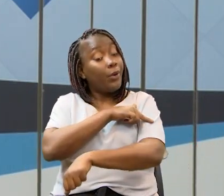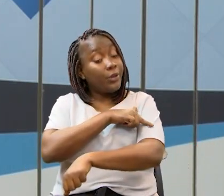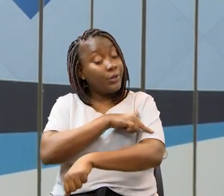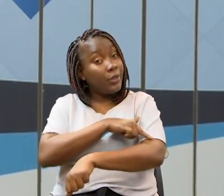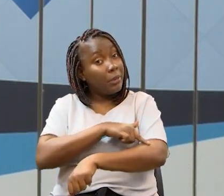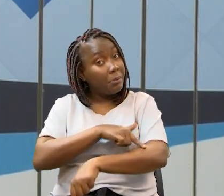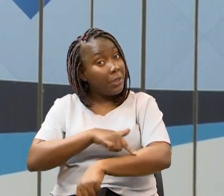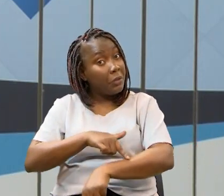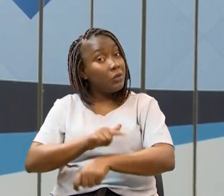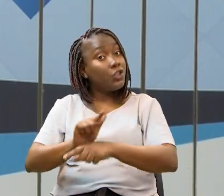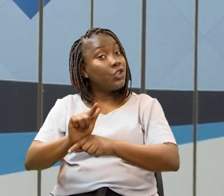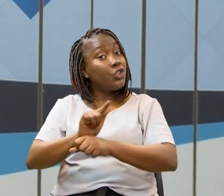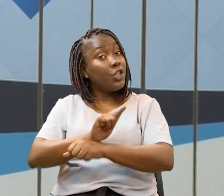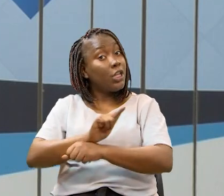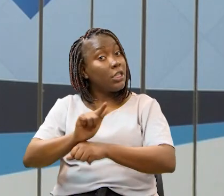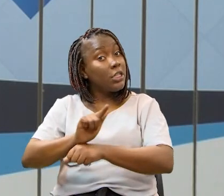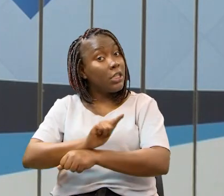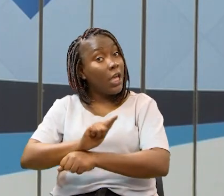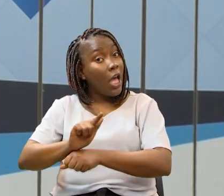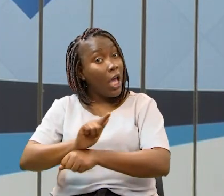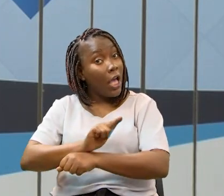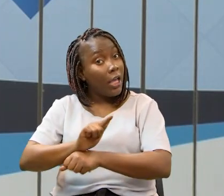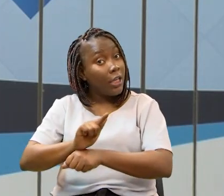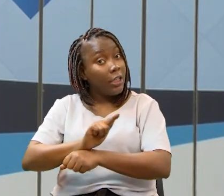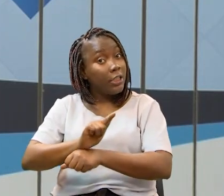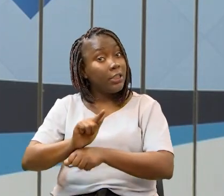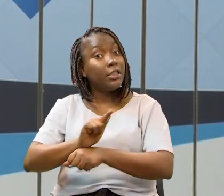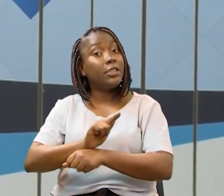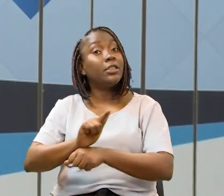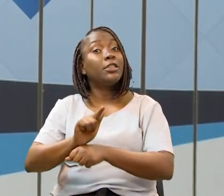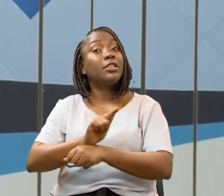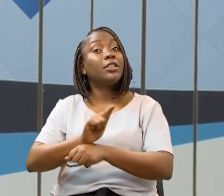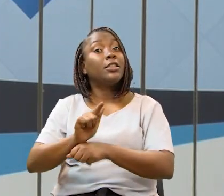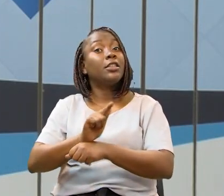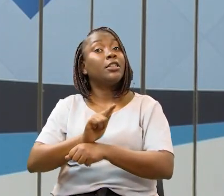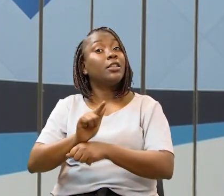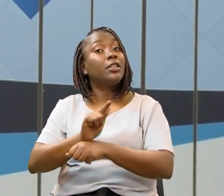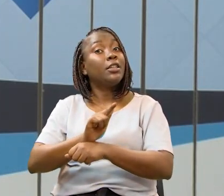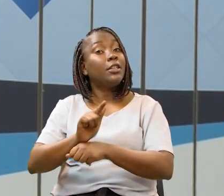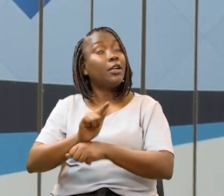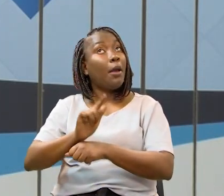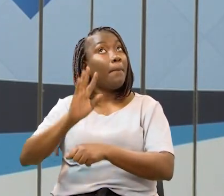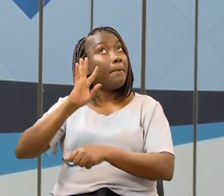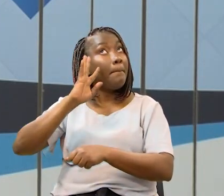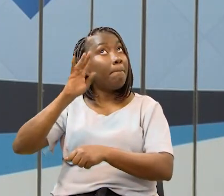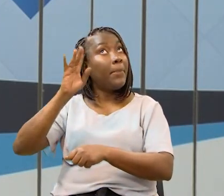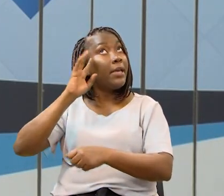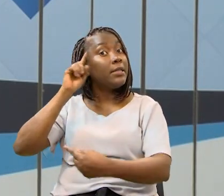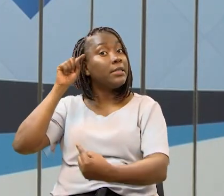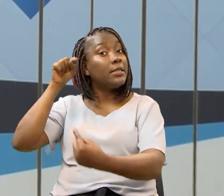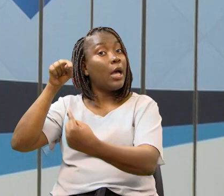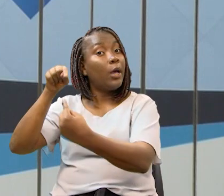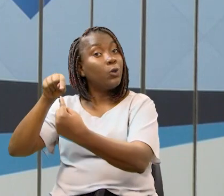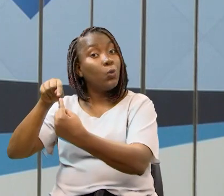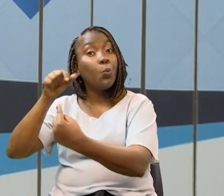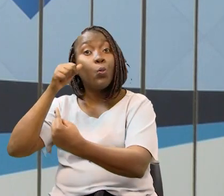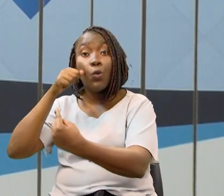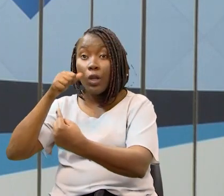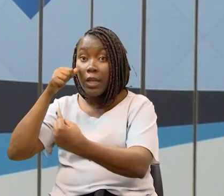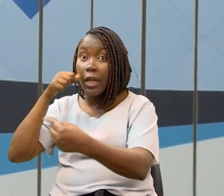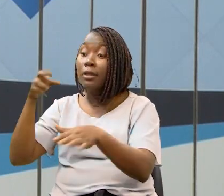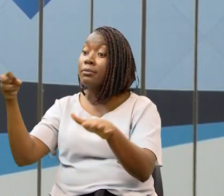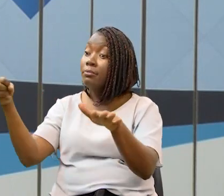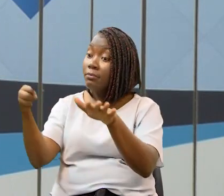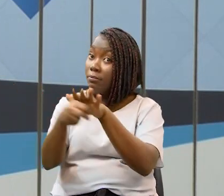posicionamentos ali, gerenciais, né? Onde estarão ali sendo pensados para mulheres, de